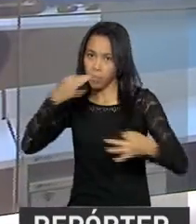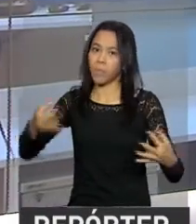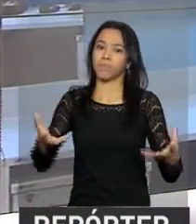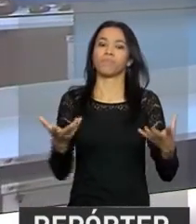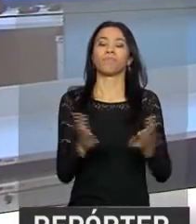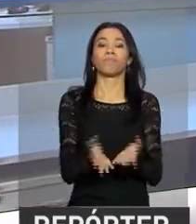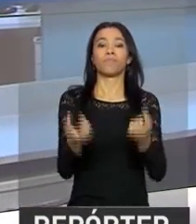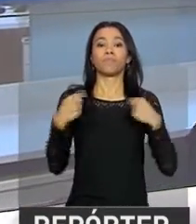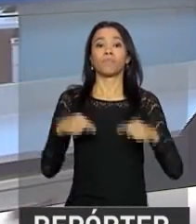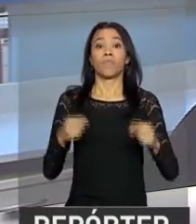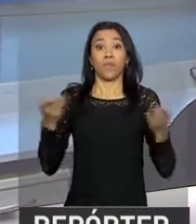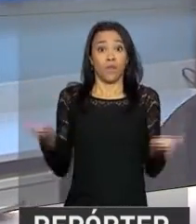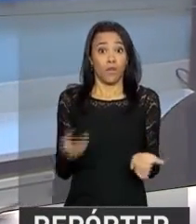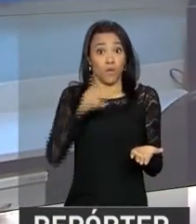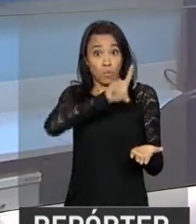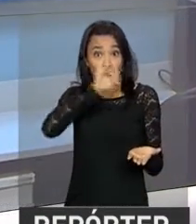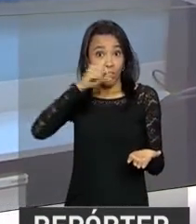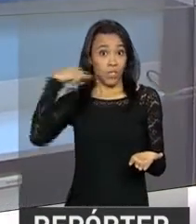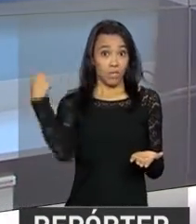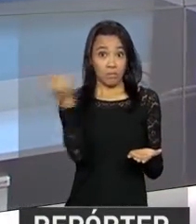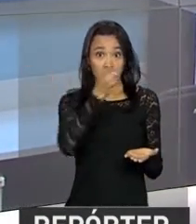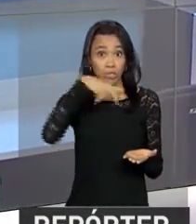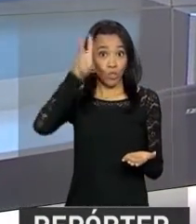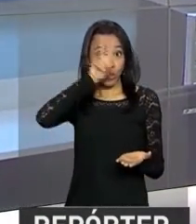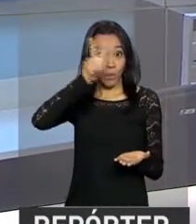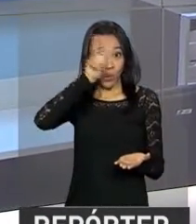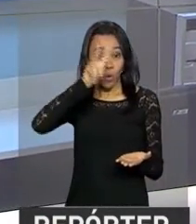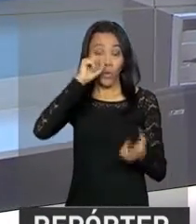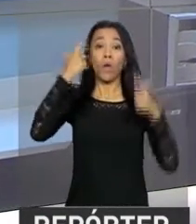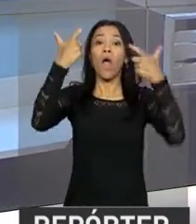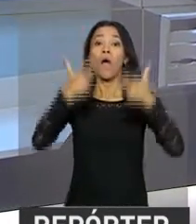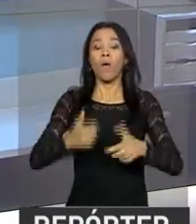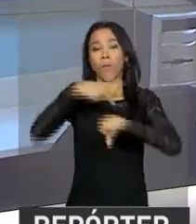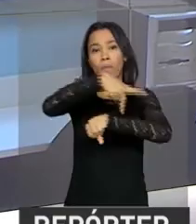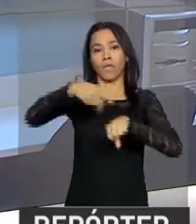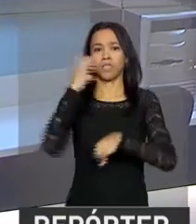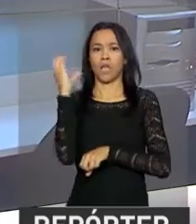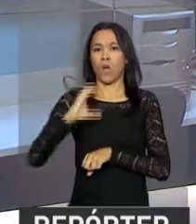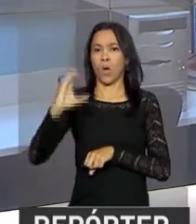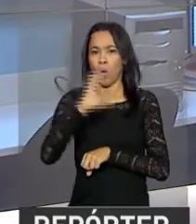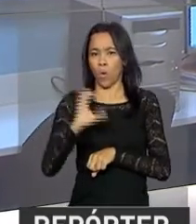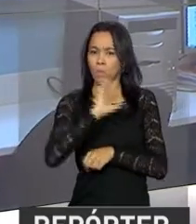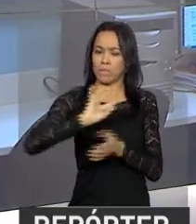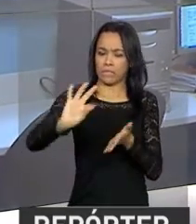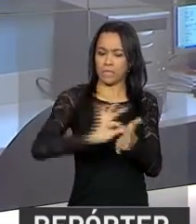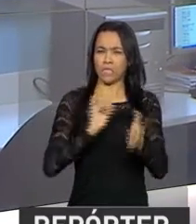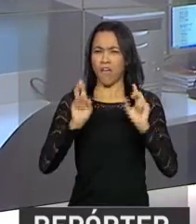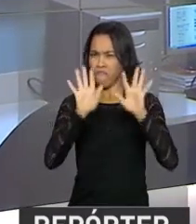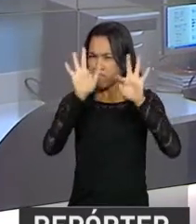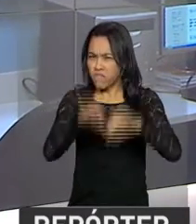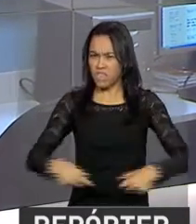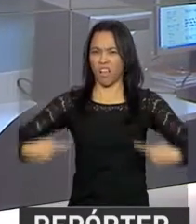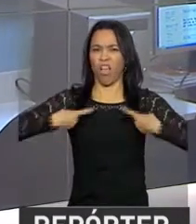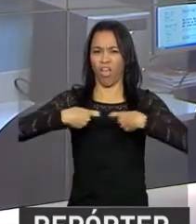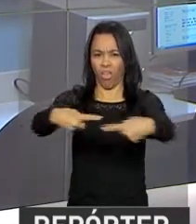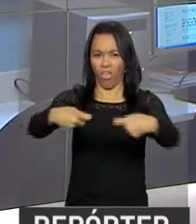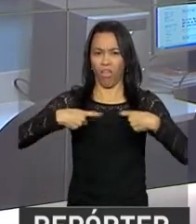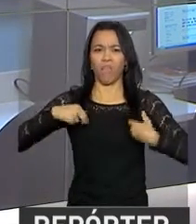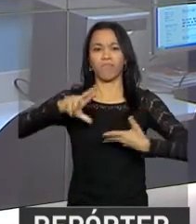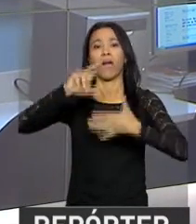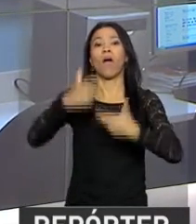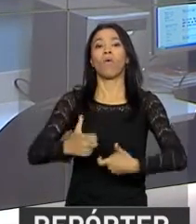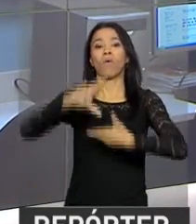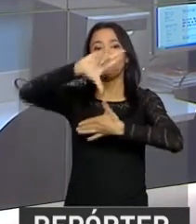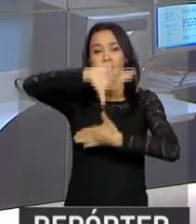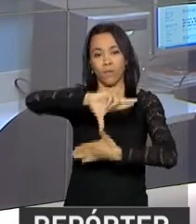dia histórico será assinado hoje na colômbia um acordo de paz para pôr fim a um dos mais antigos conflitos da américa latina